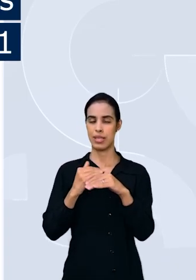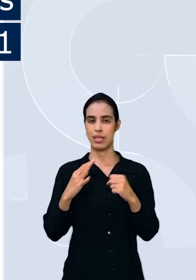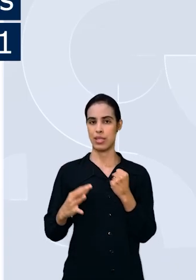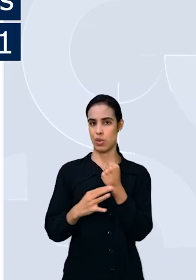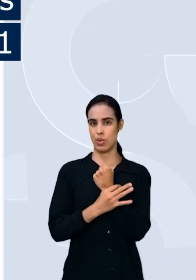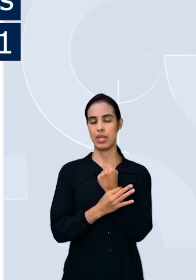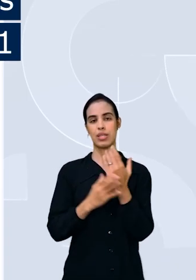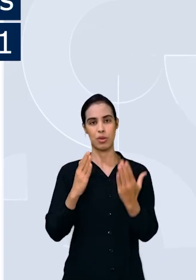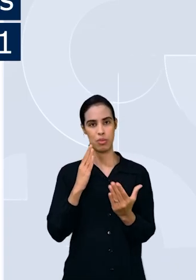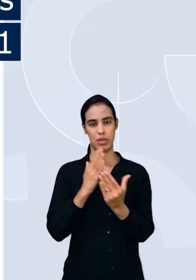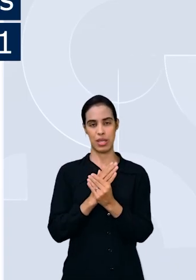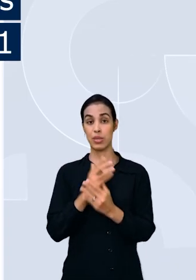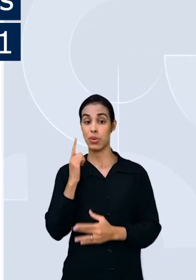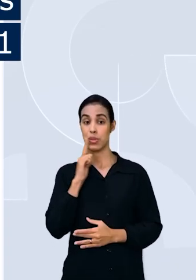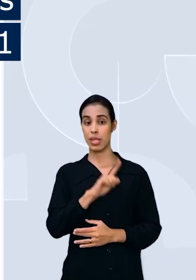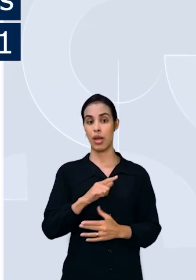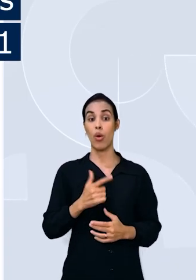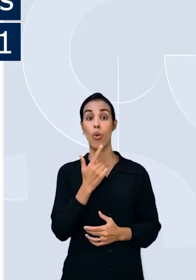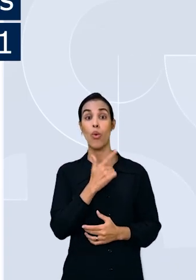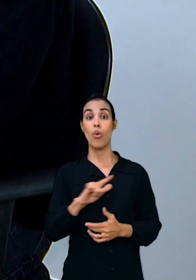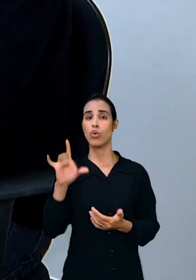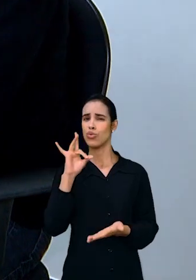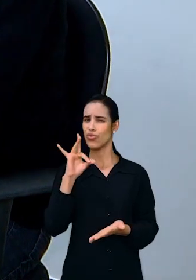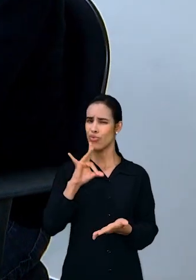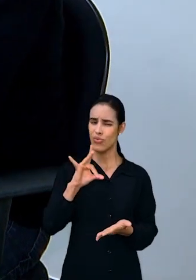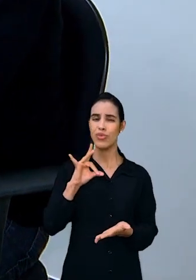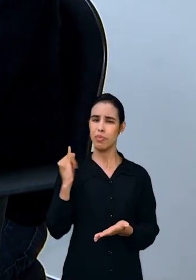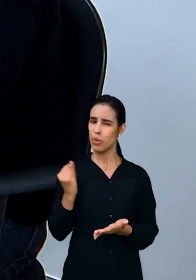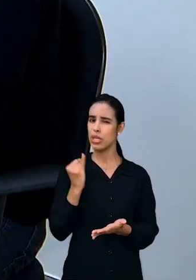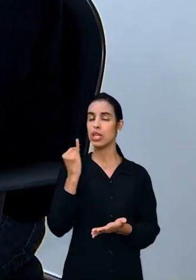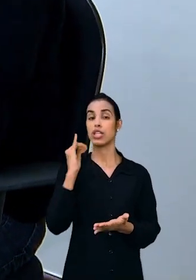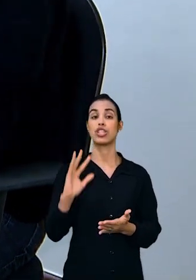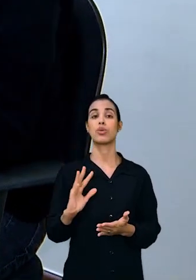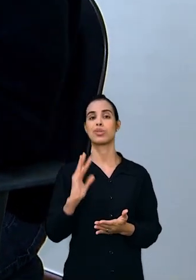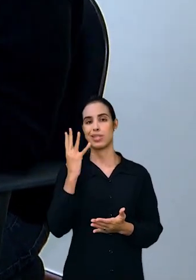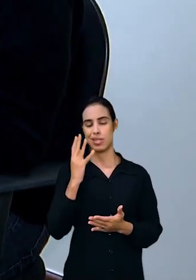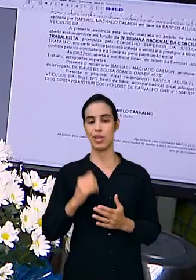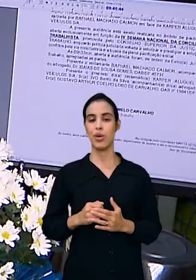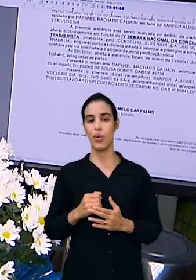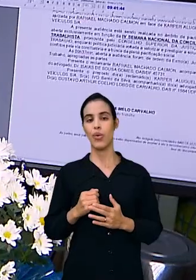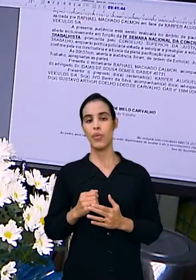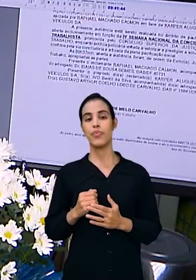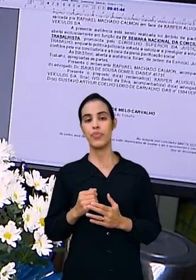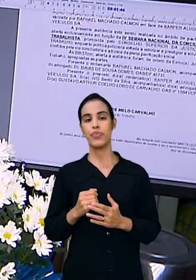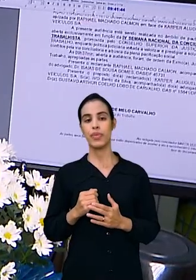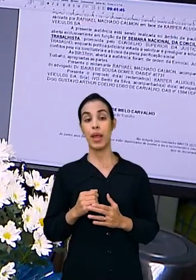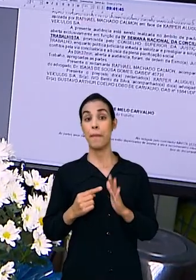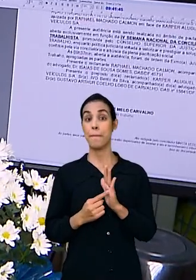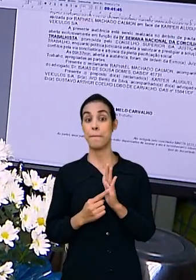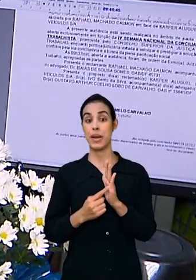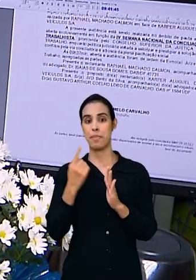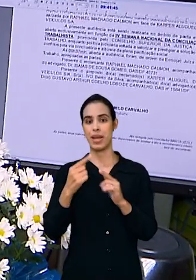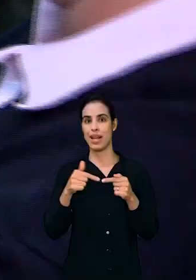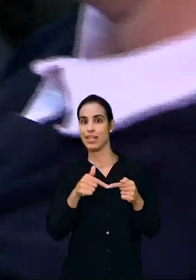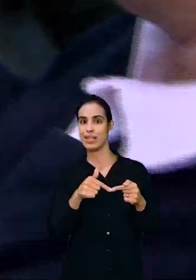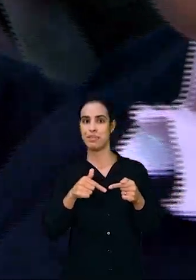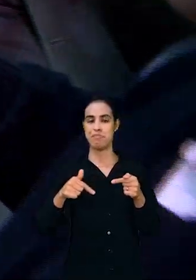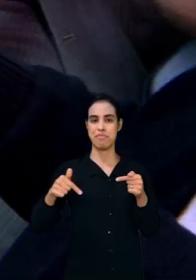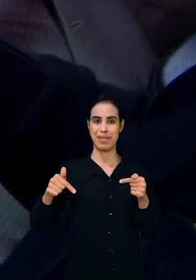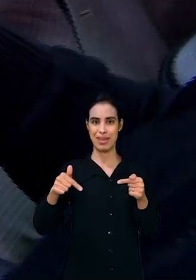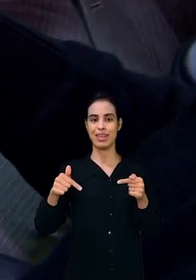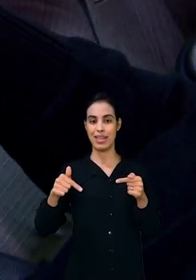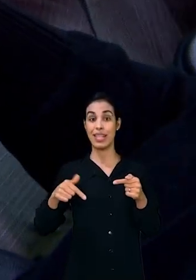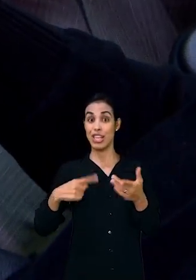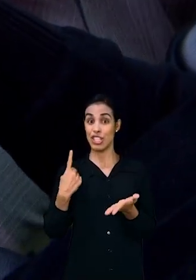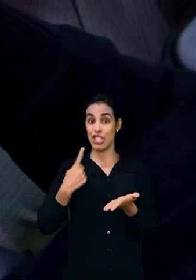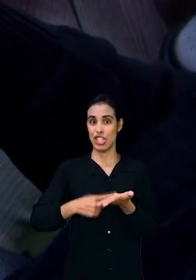jurisprudência trabalhista e traz segurança jurídica. Outro fato significativo que ocorreu no ano de estreia foi a realização da